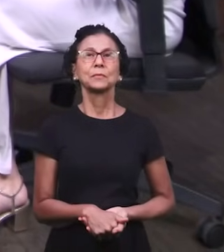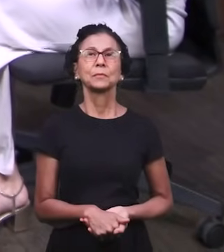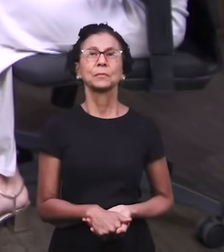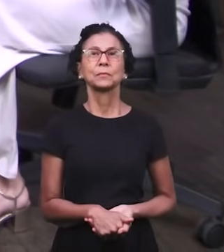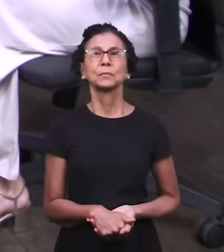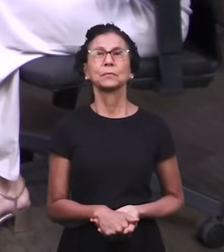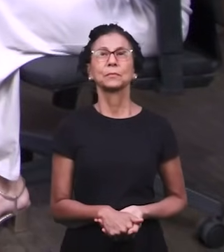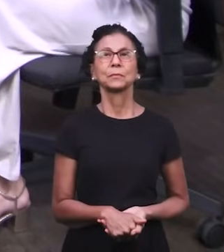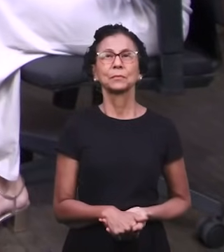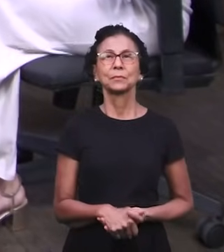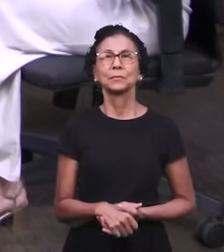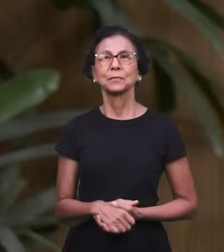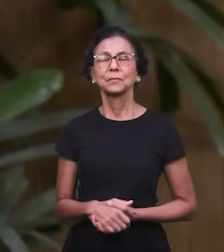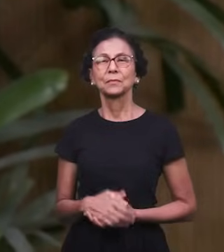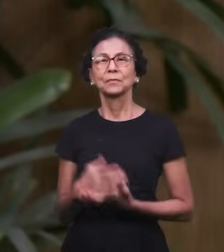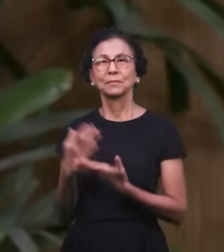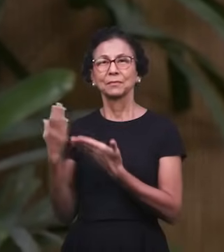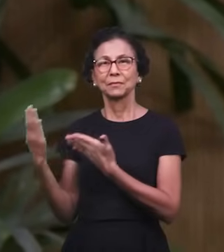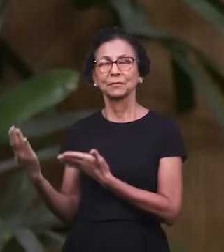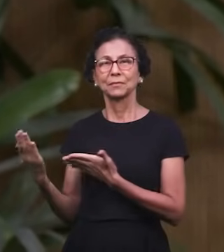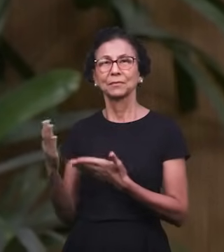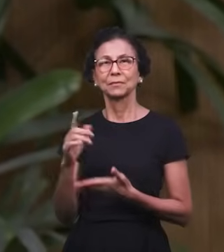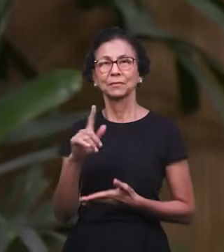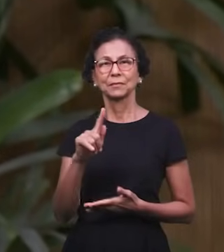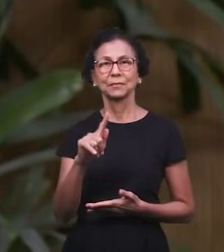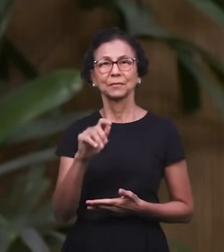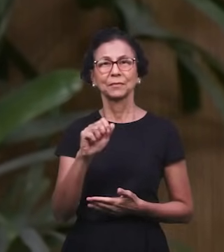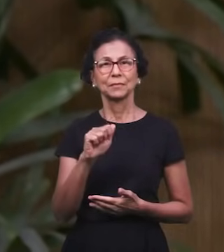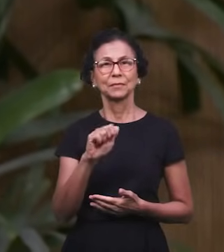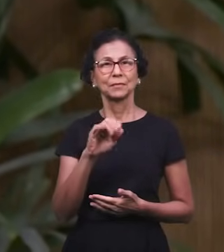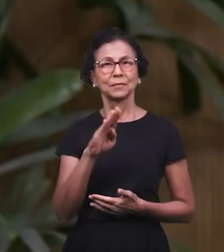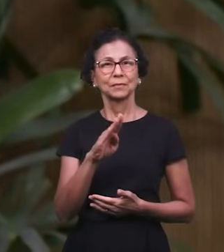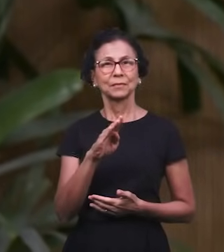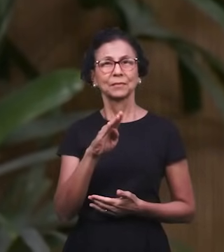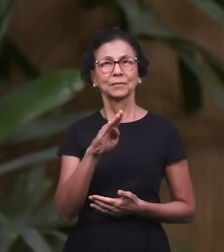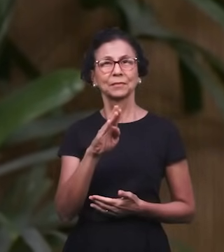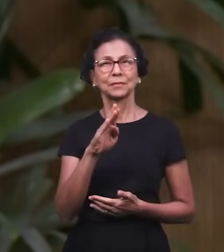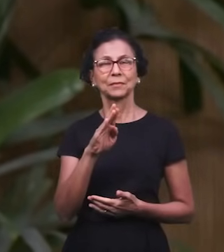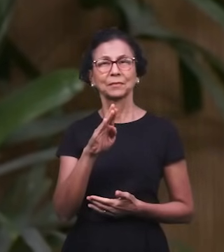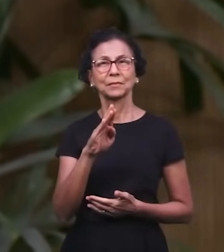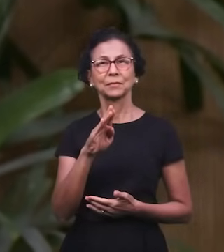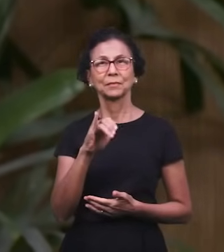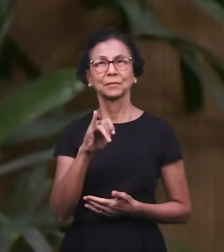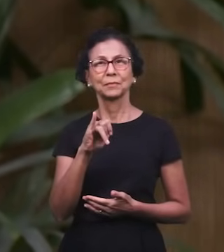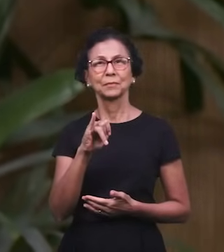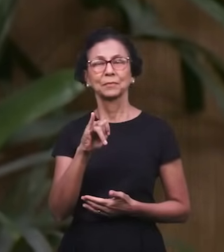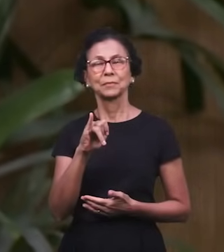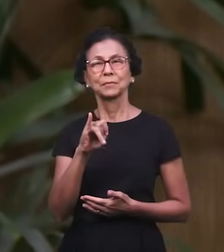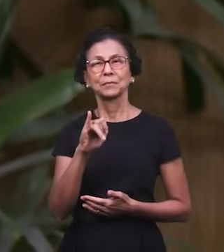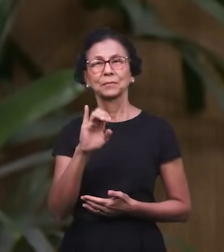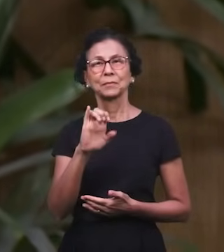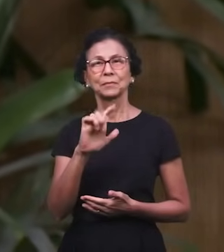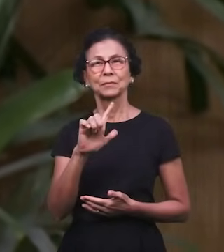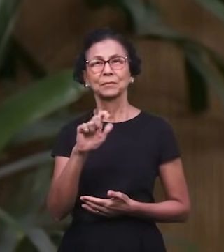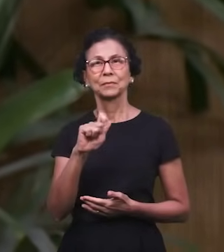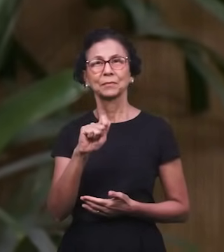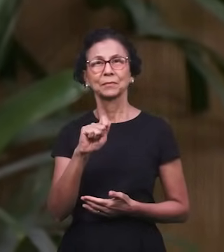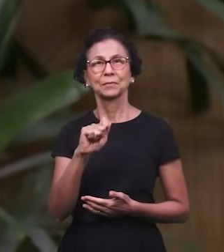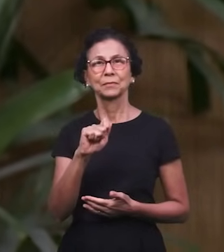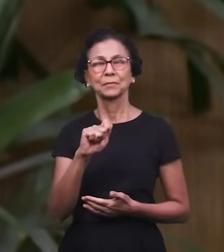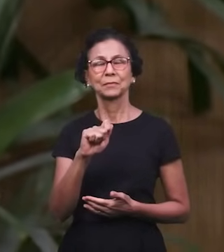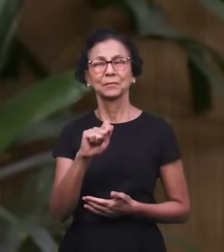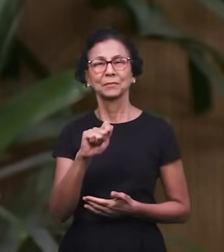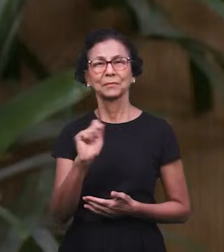Pode fazer essa pergunta, Gabi. A paz do Senhor, meu nome é Gabriela, eu sou da Igreja de Jardim da Penha 1, pastor Júlio César e